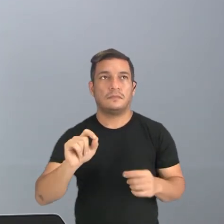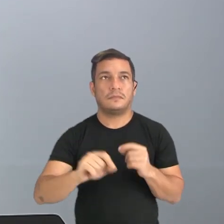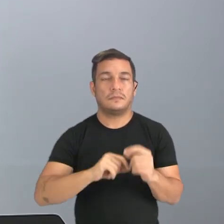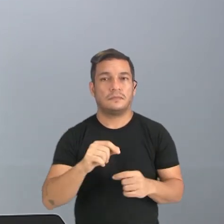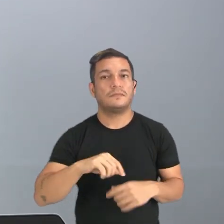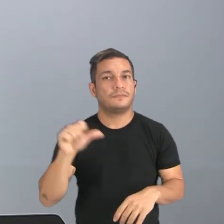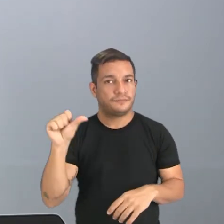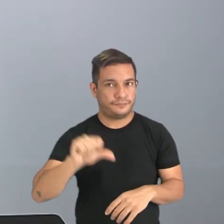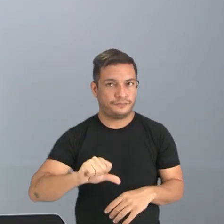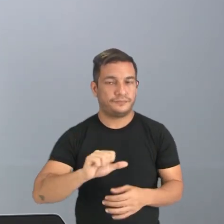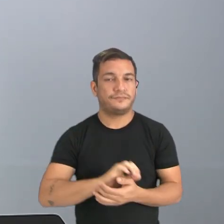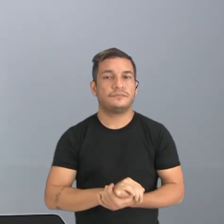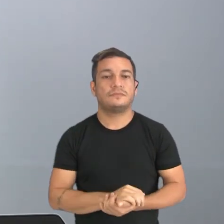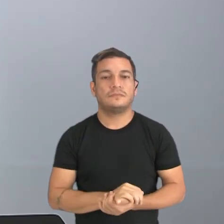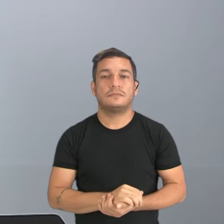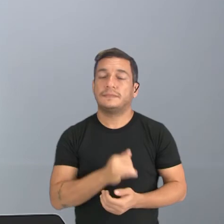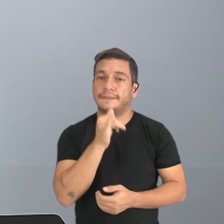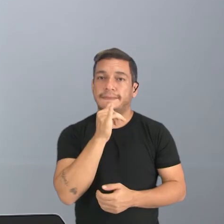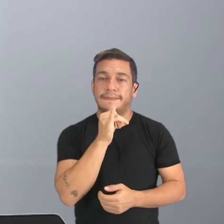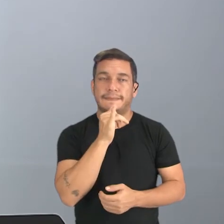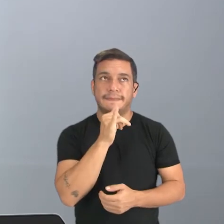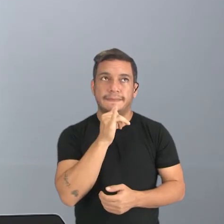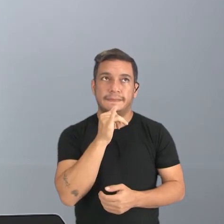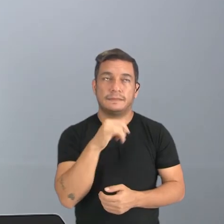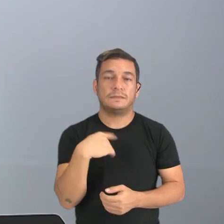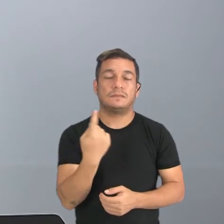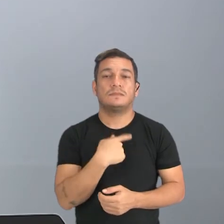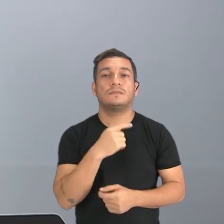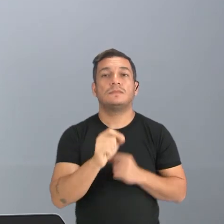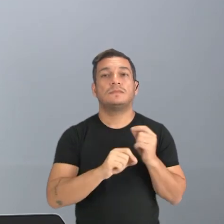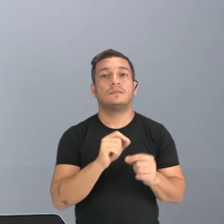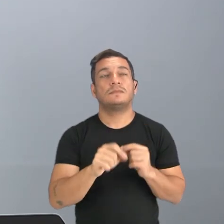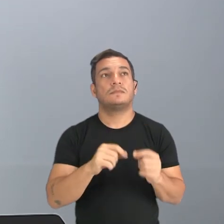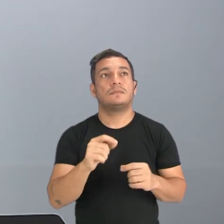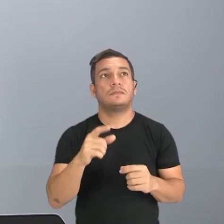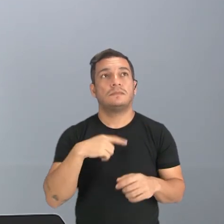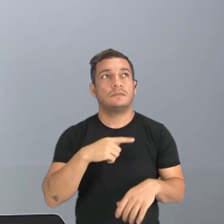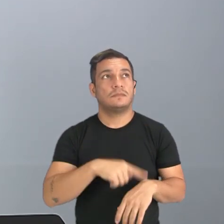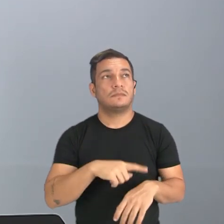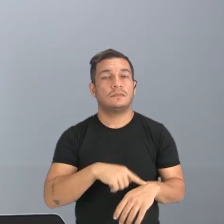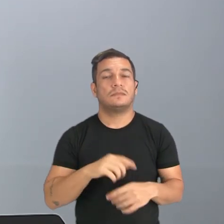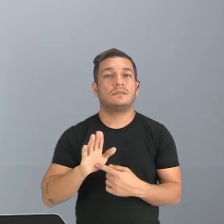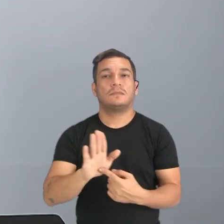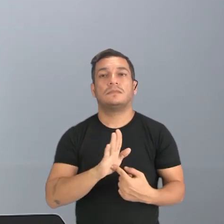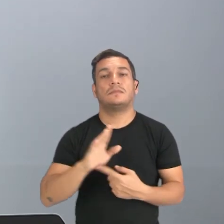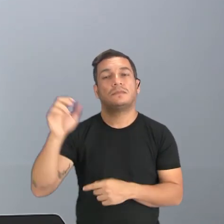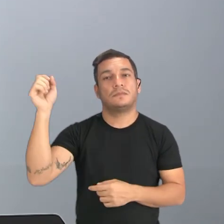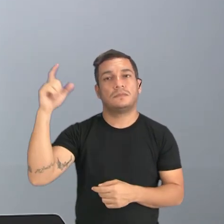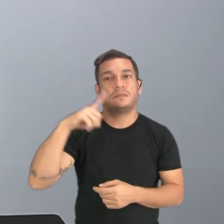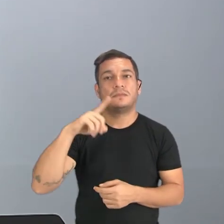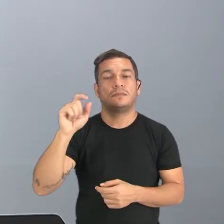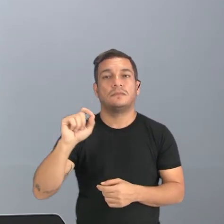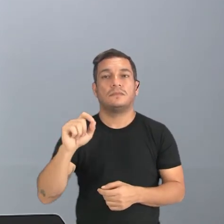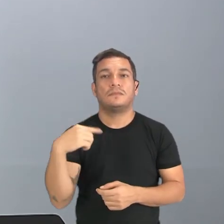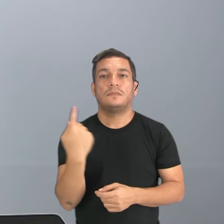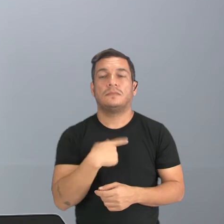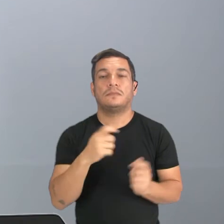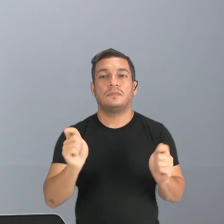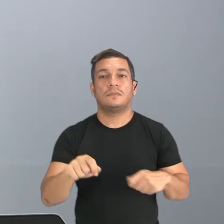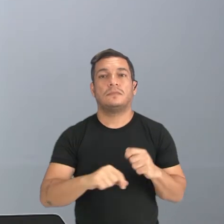graves. Como, por exemplo, quando nós ficamos bastante tempo expostos ao sol, nós podemos